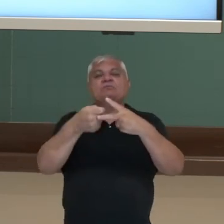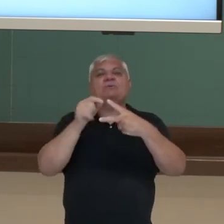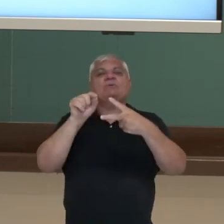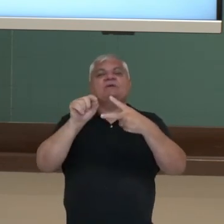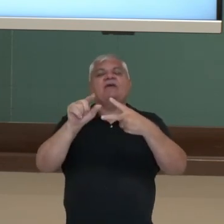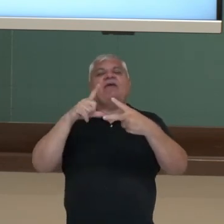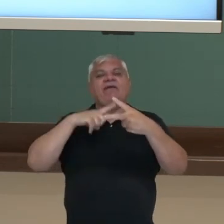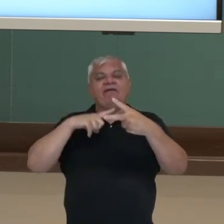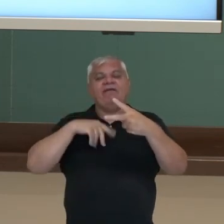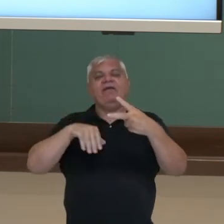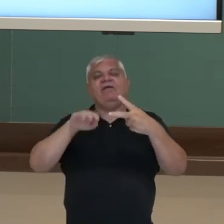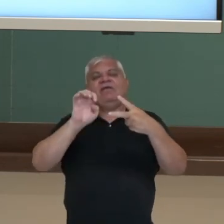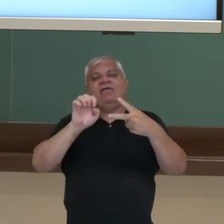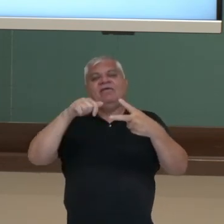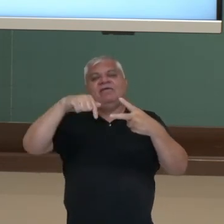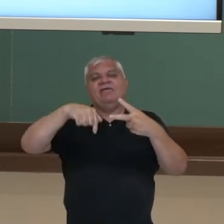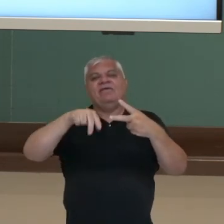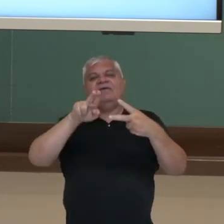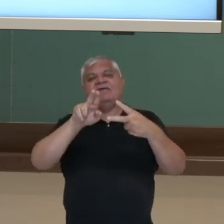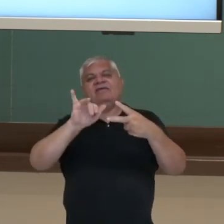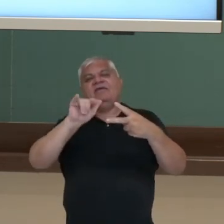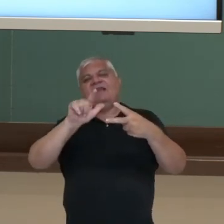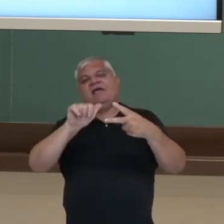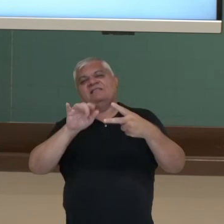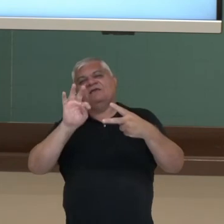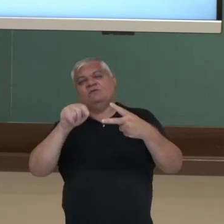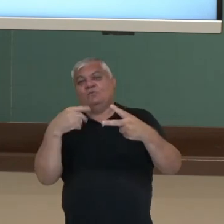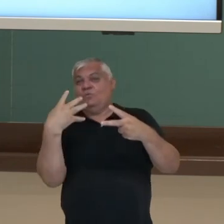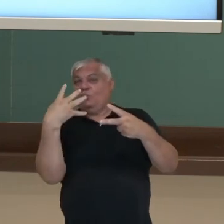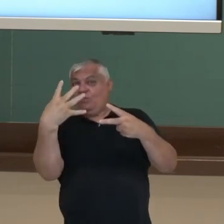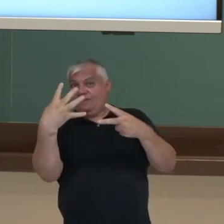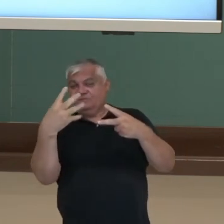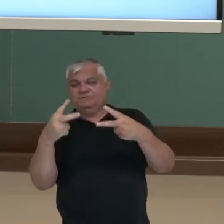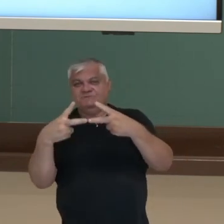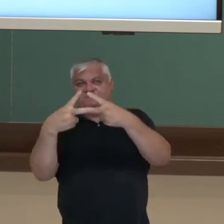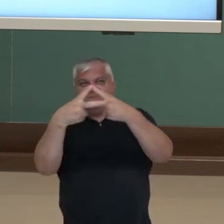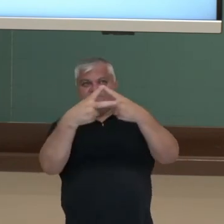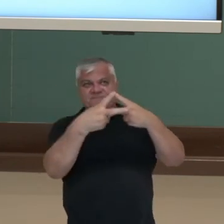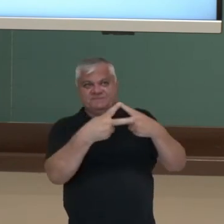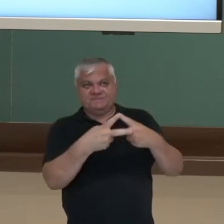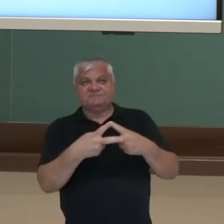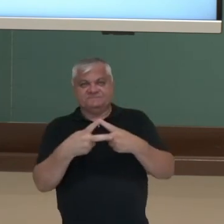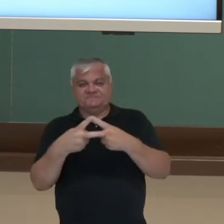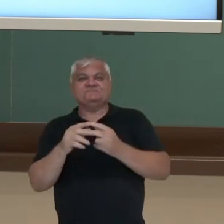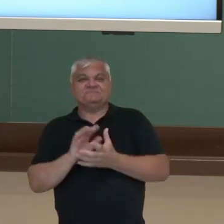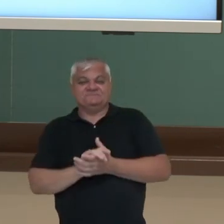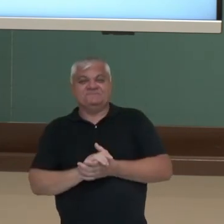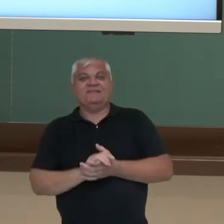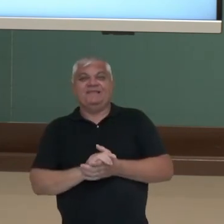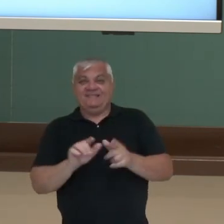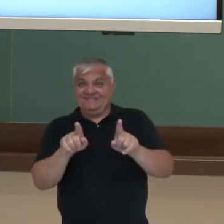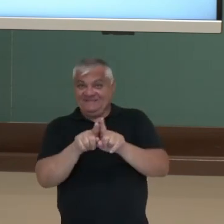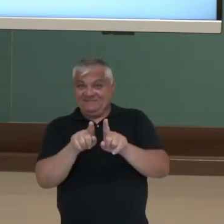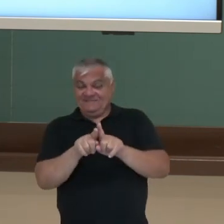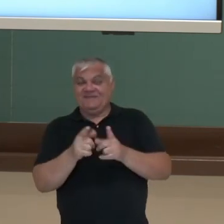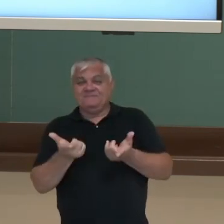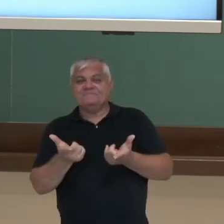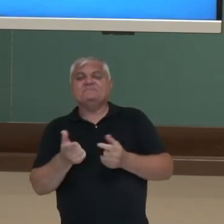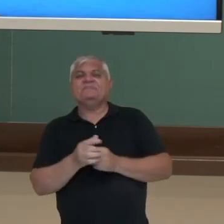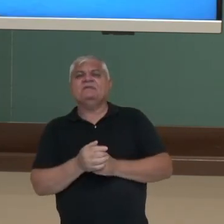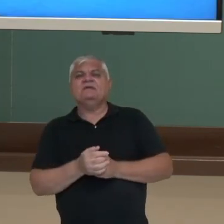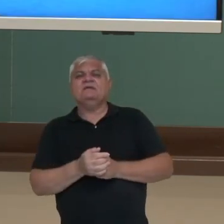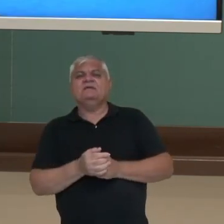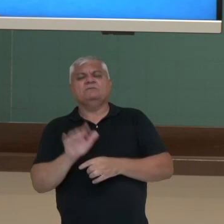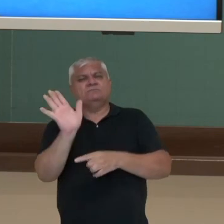triângulo equilátero. É um formato especial, ó, o tetraedro em 3D aqui. Gente,